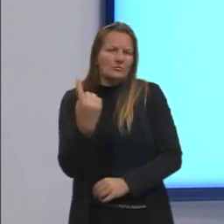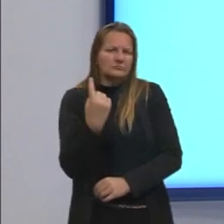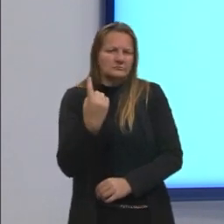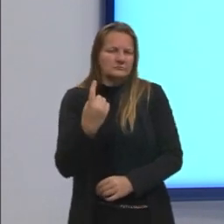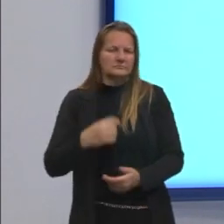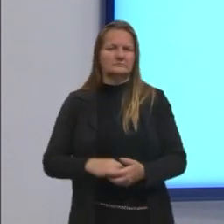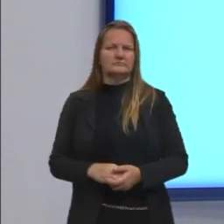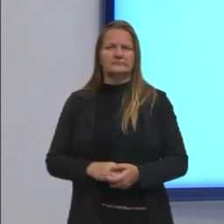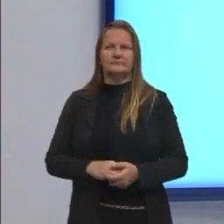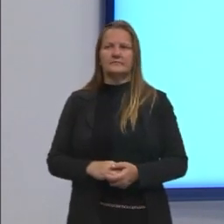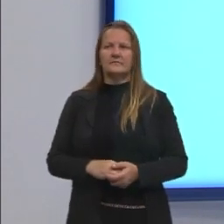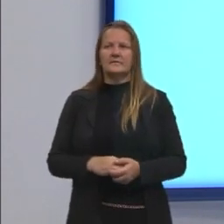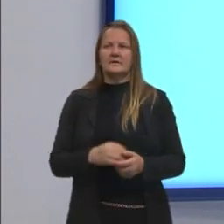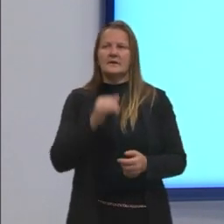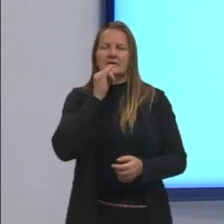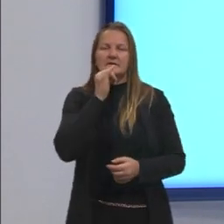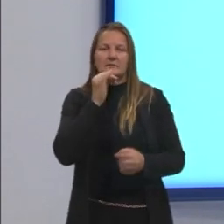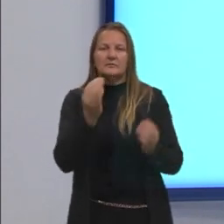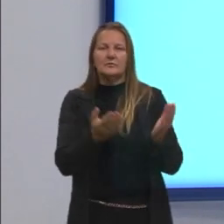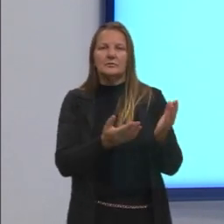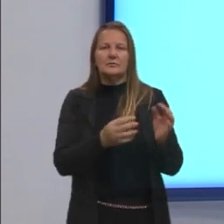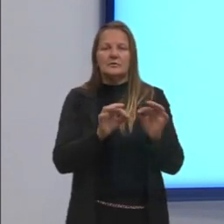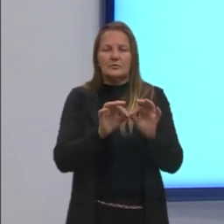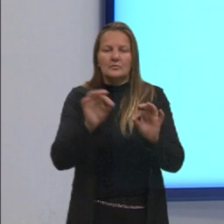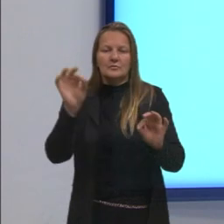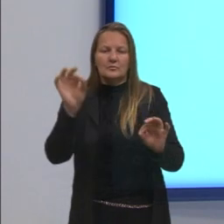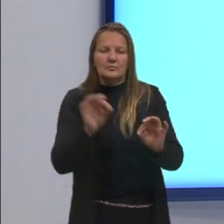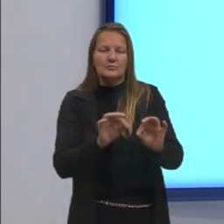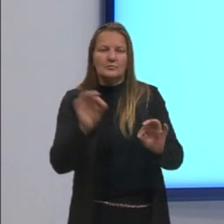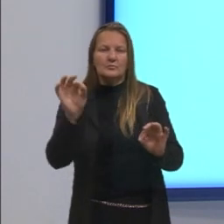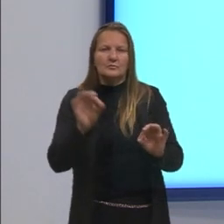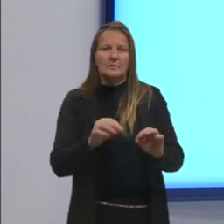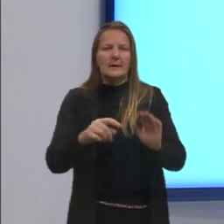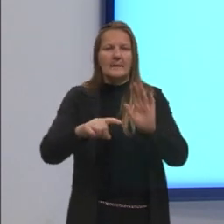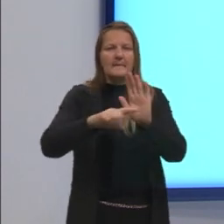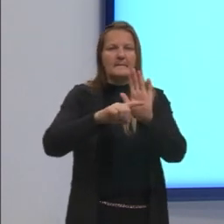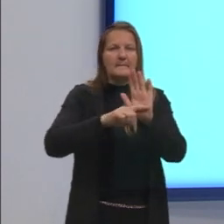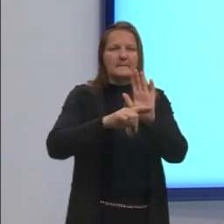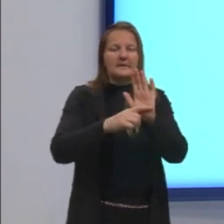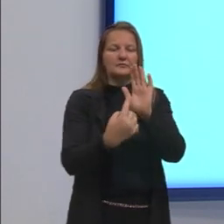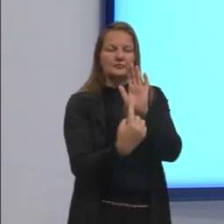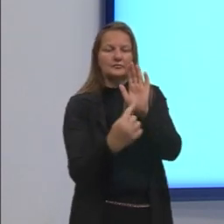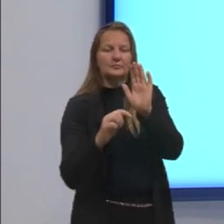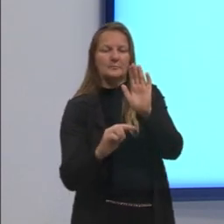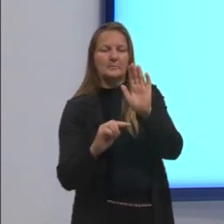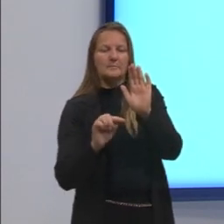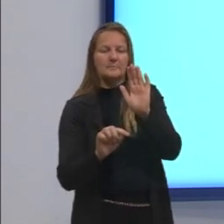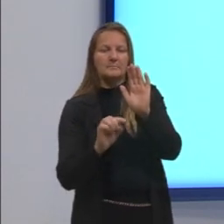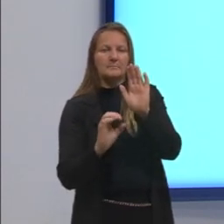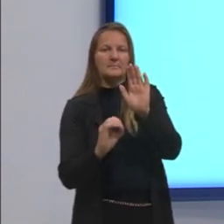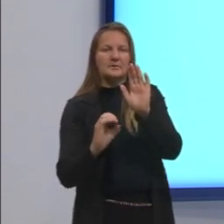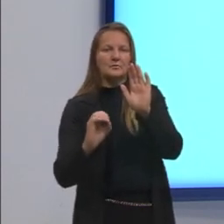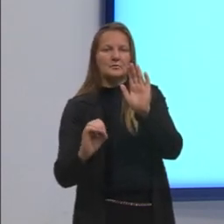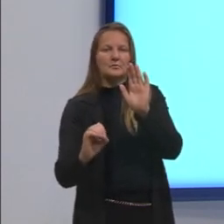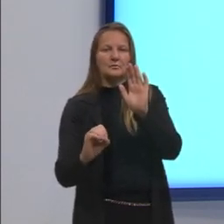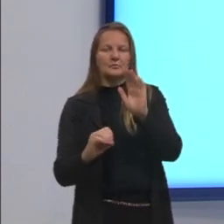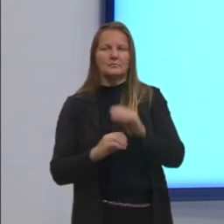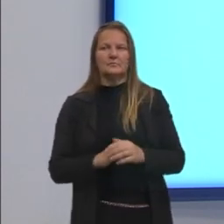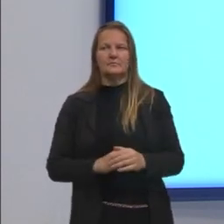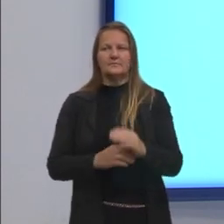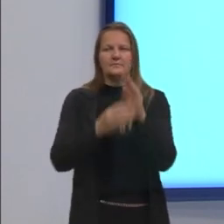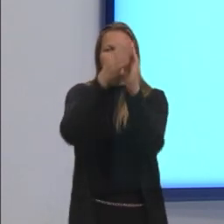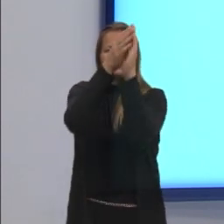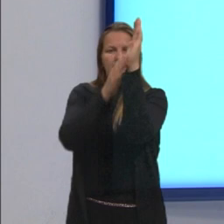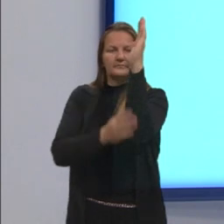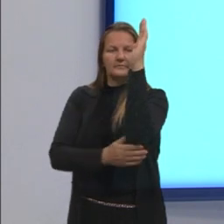nesse caso aqui é semirreta ela passa exatamente em menos mil que seria né o lucro em